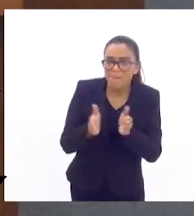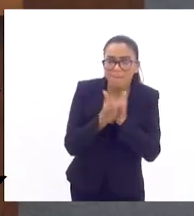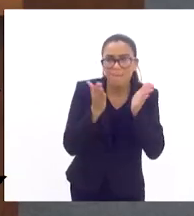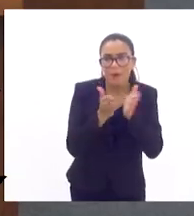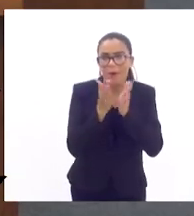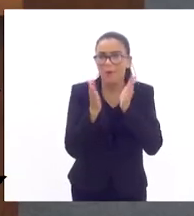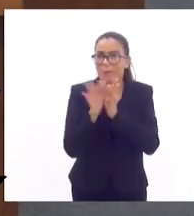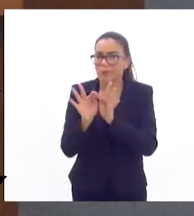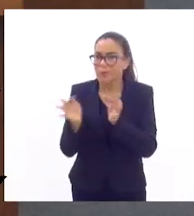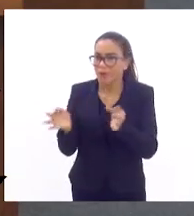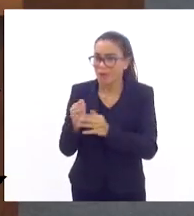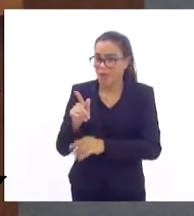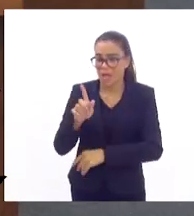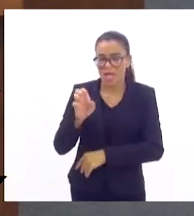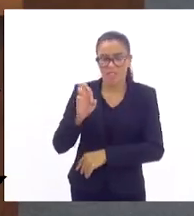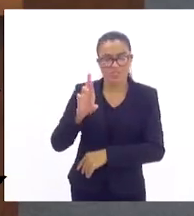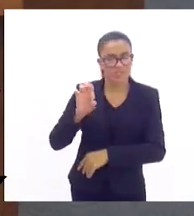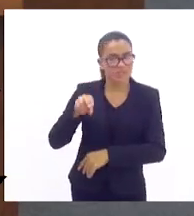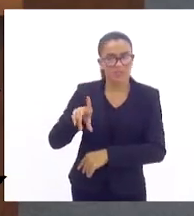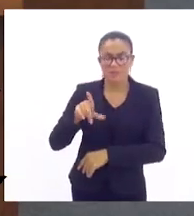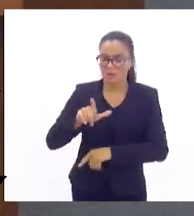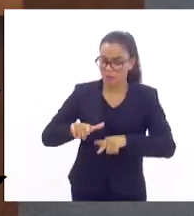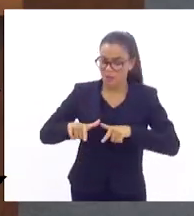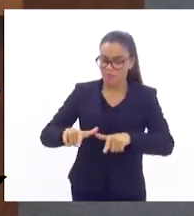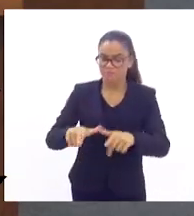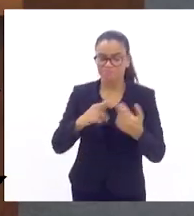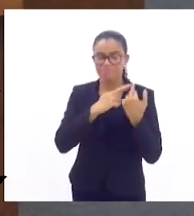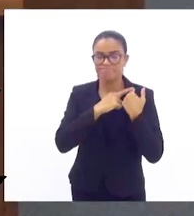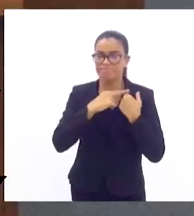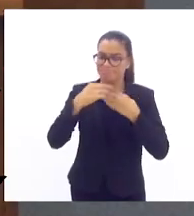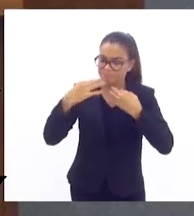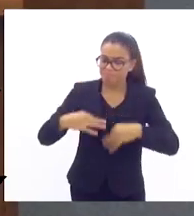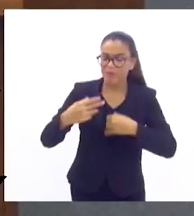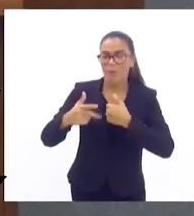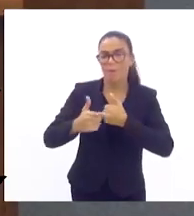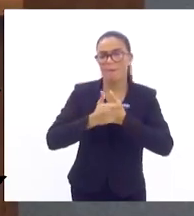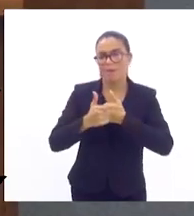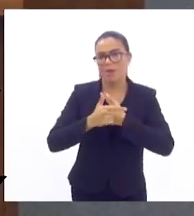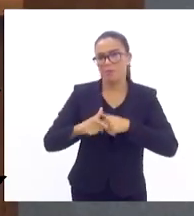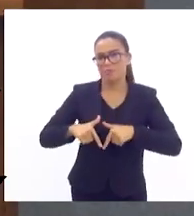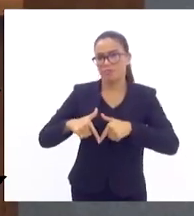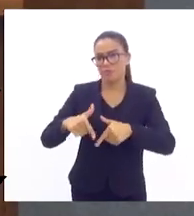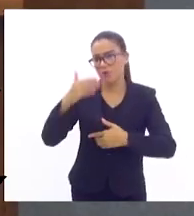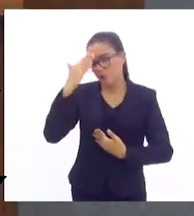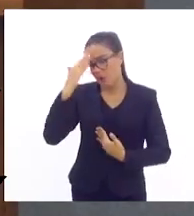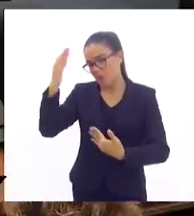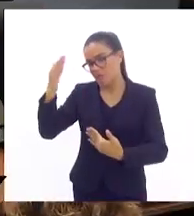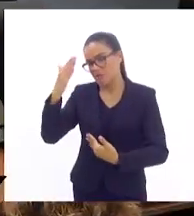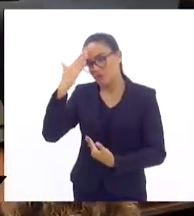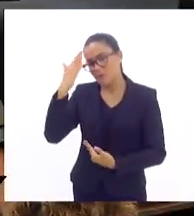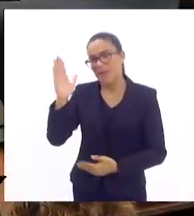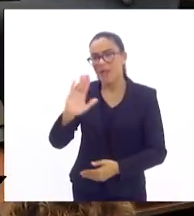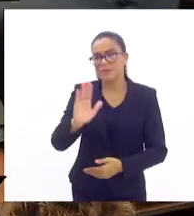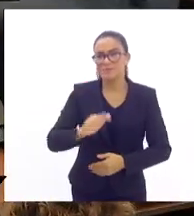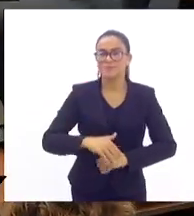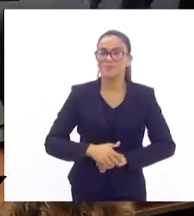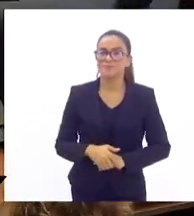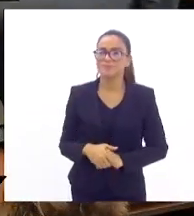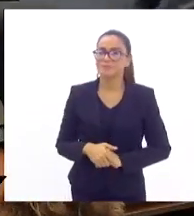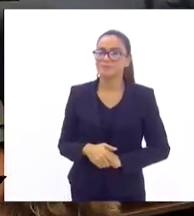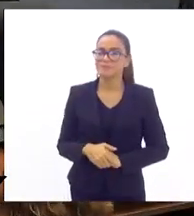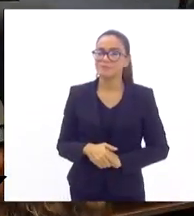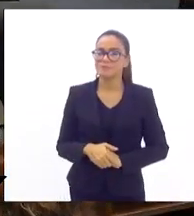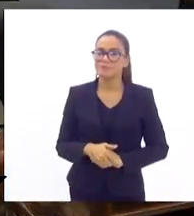Agenersa não estará cumprindo o seu papel. E ela precisa cumprir o seu papel. Obrigado, eu agradeço. Valeu, obrigado.